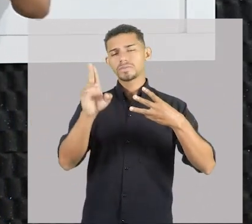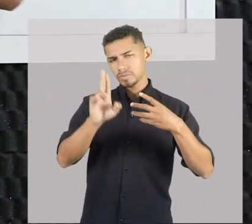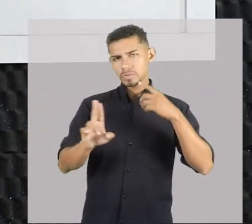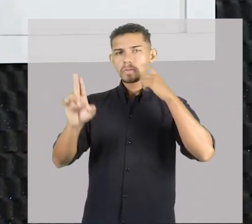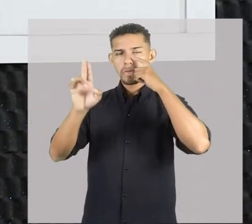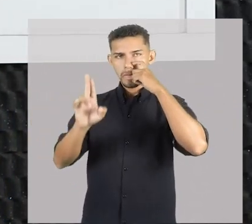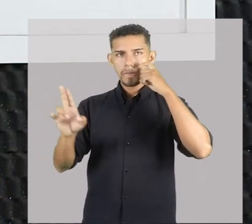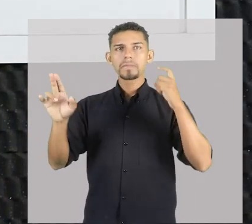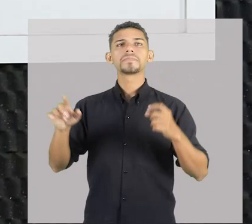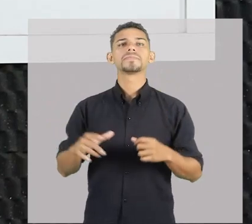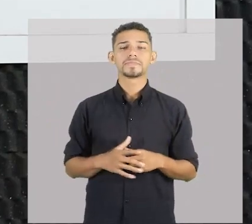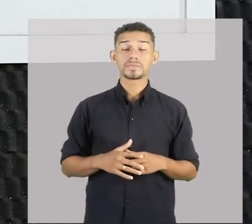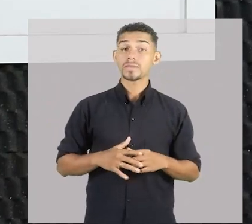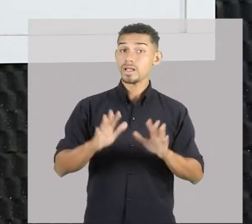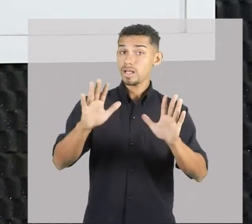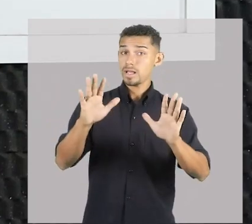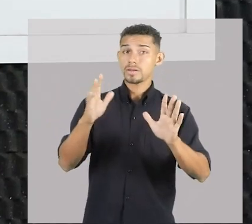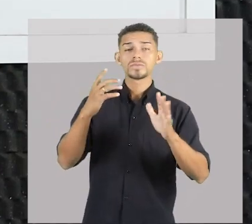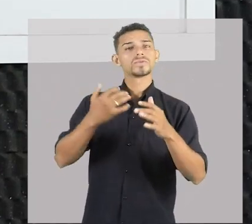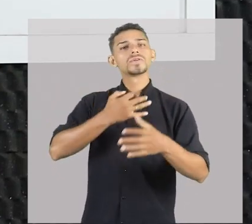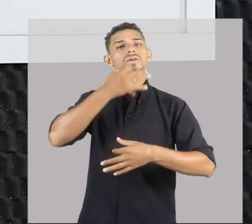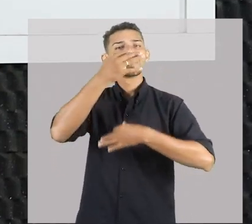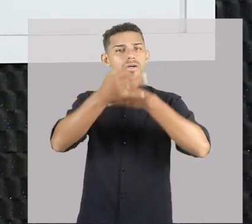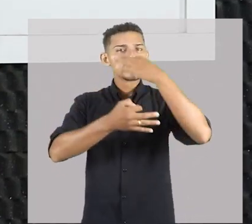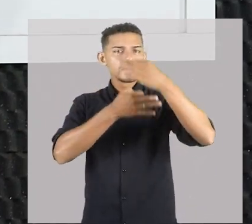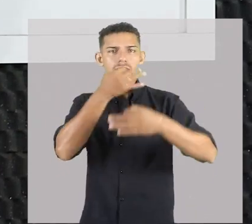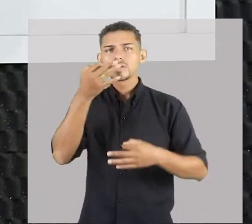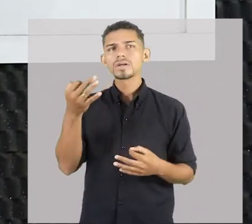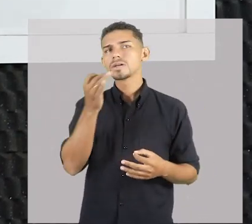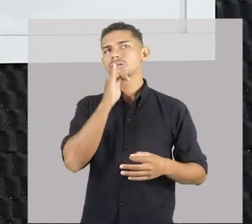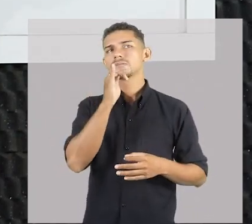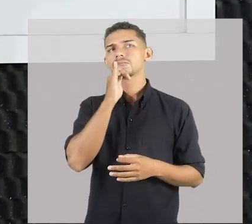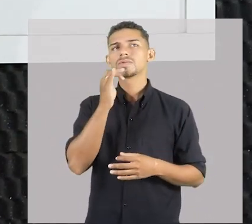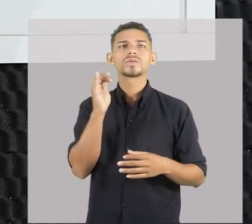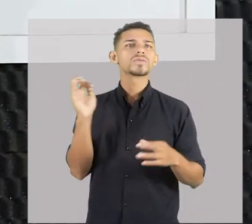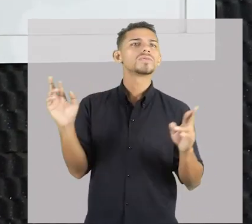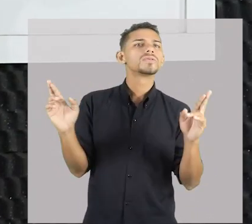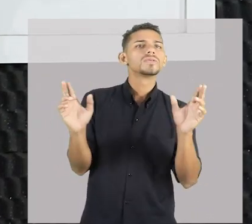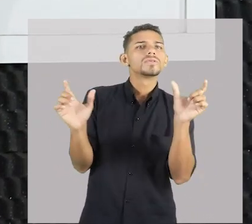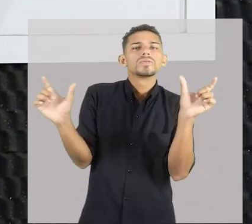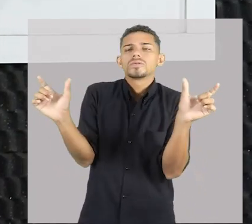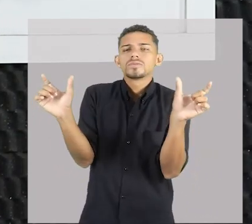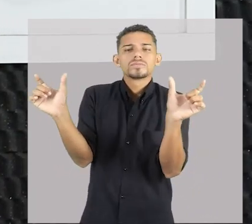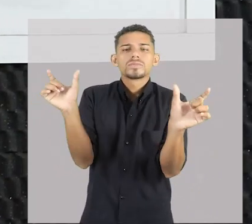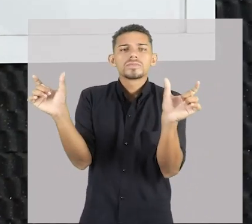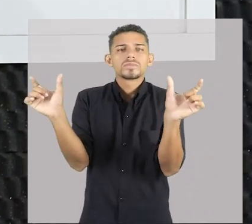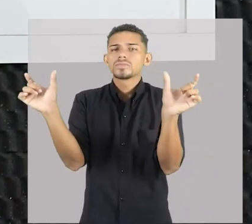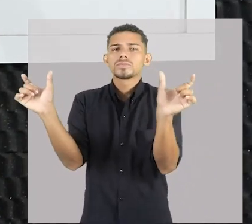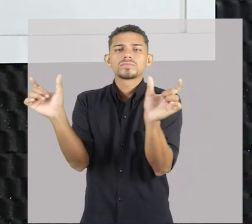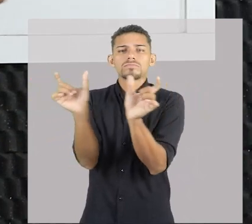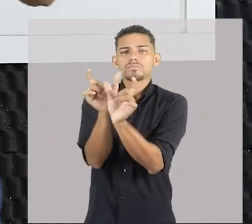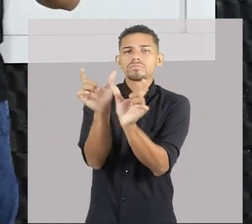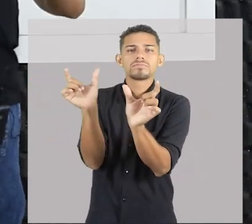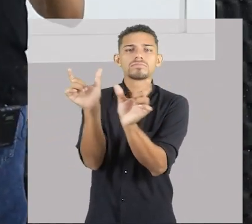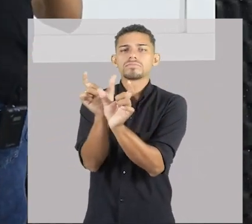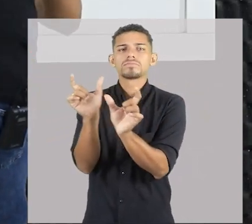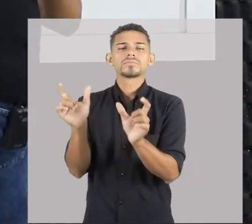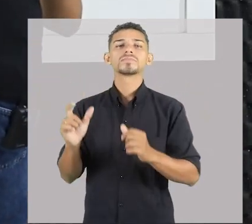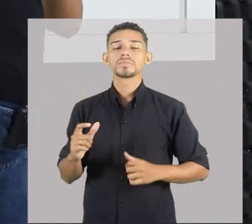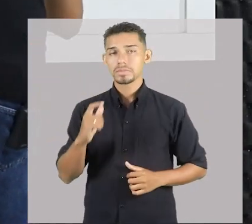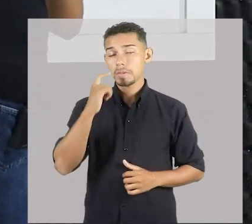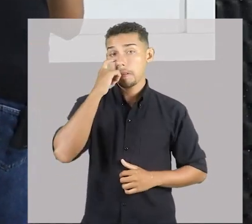utilizada. Antes de colocar, vou comentar para vocês. É como relaciona essas duas grandezas aqui, ó.